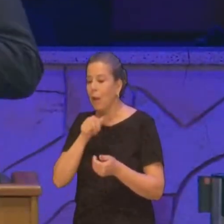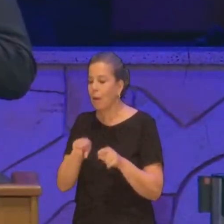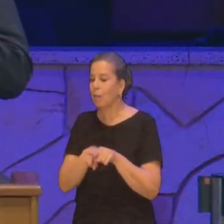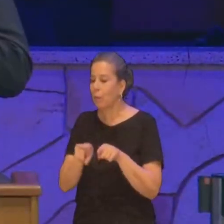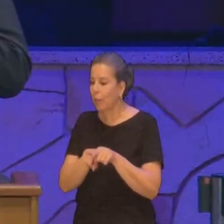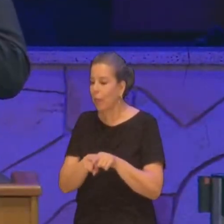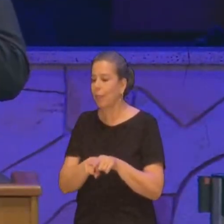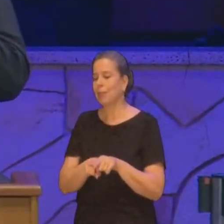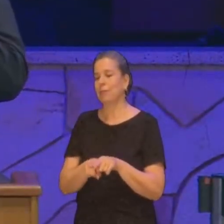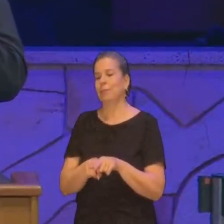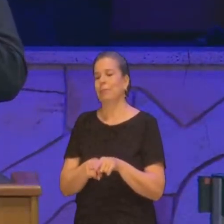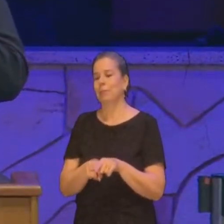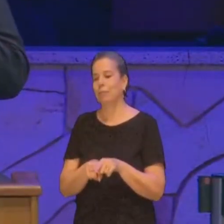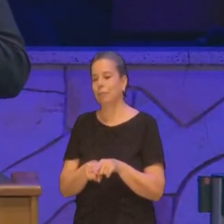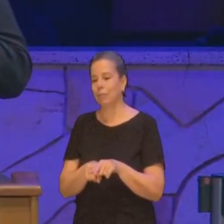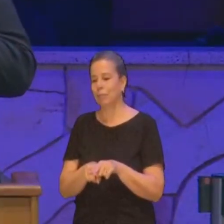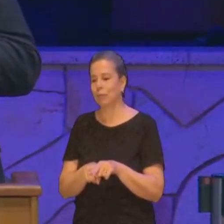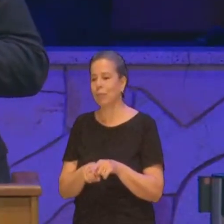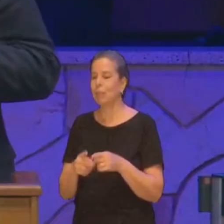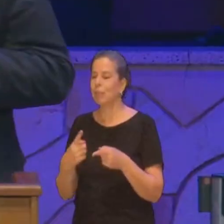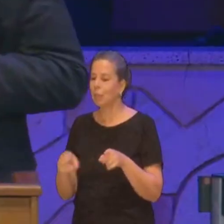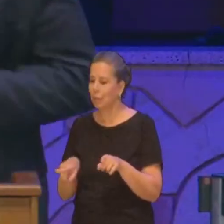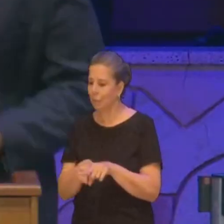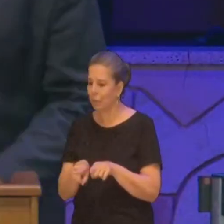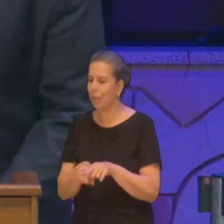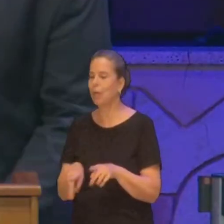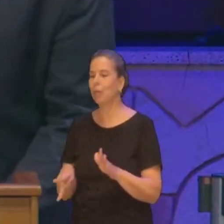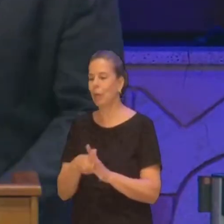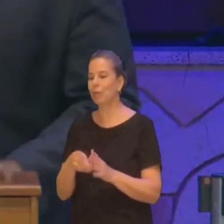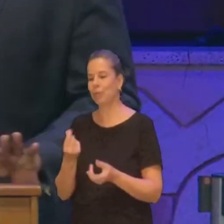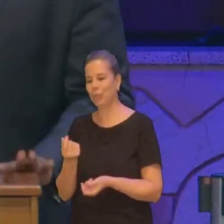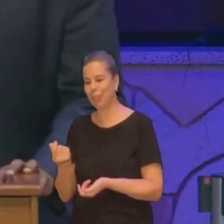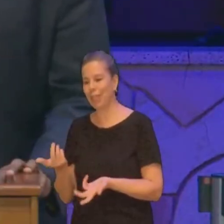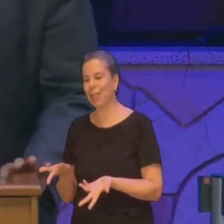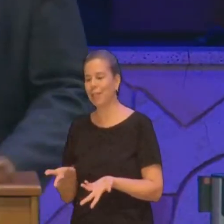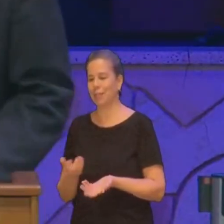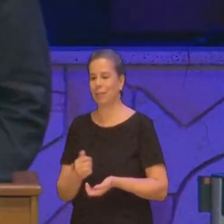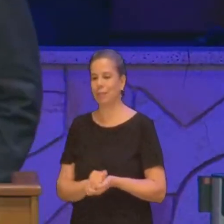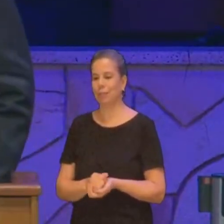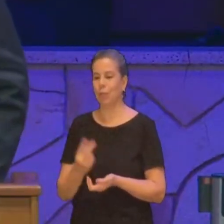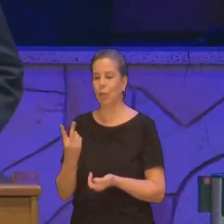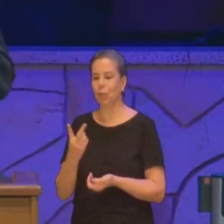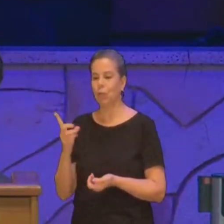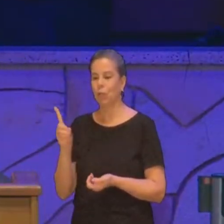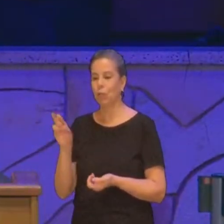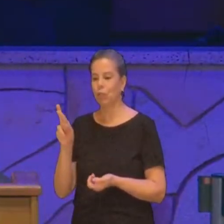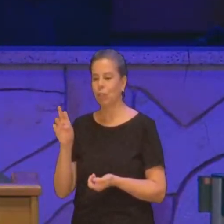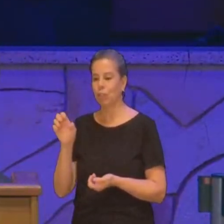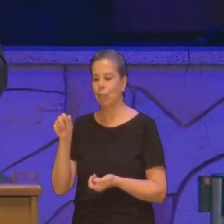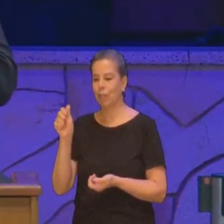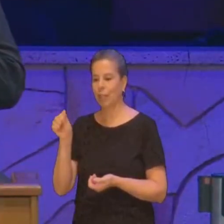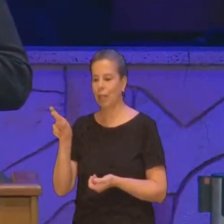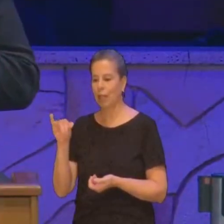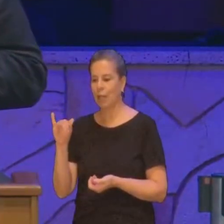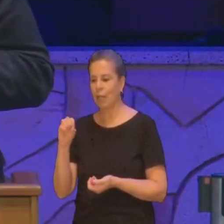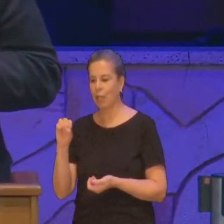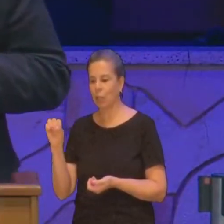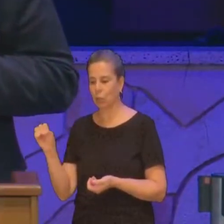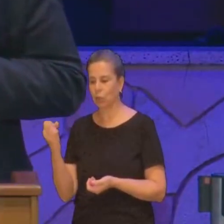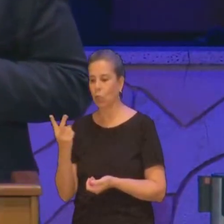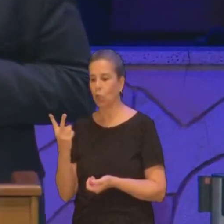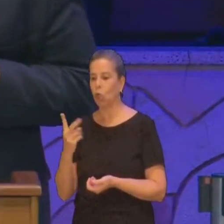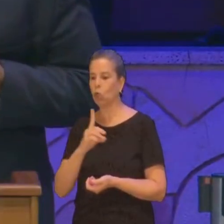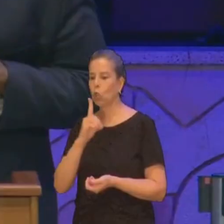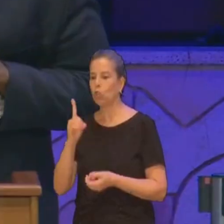E também ele gastou o dinheiro dele. 2 denários naquela época representavam o equivalente a 2 dias de